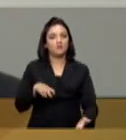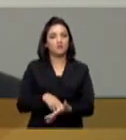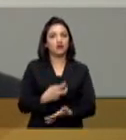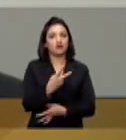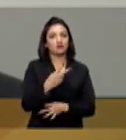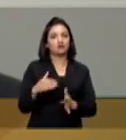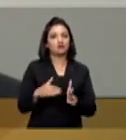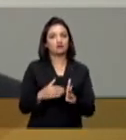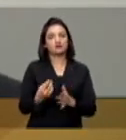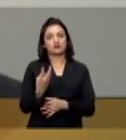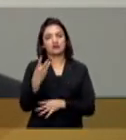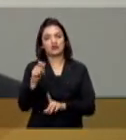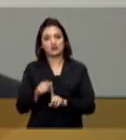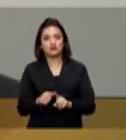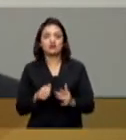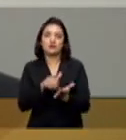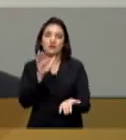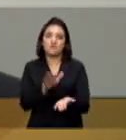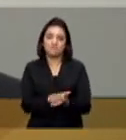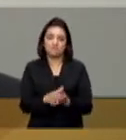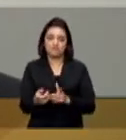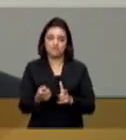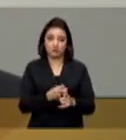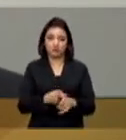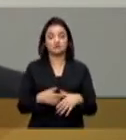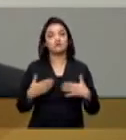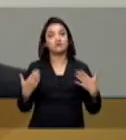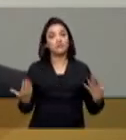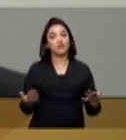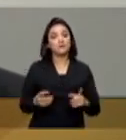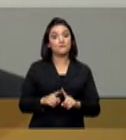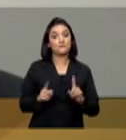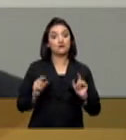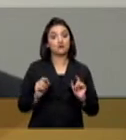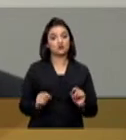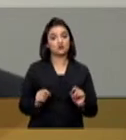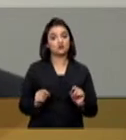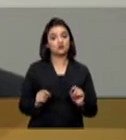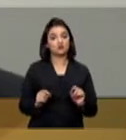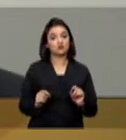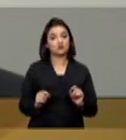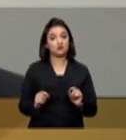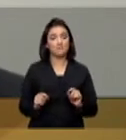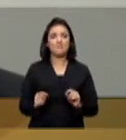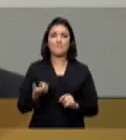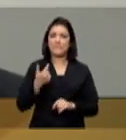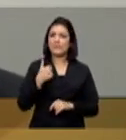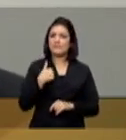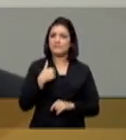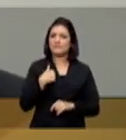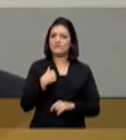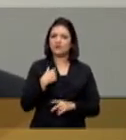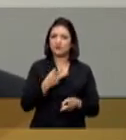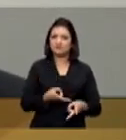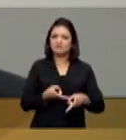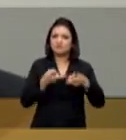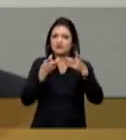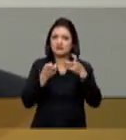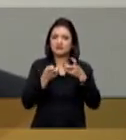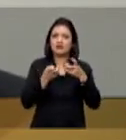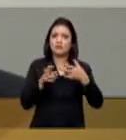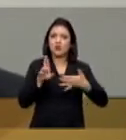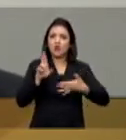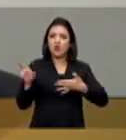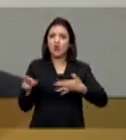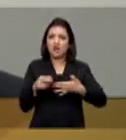200 mil réis a 1 conto de réis. Todavia, tal como o eminente relator, tem o que deve ser provido em parte o recurso da